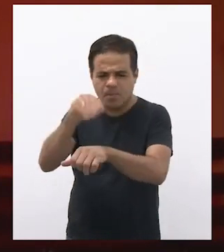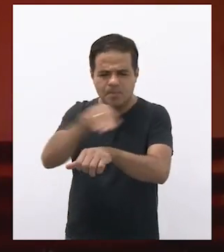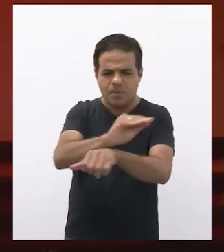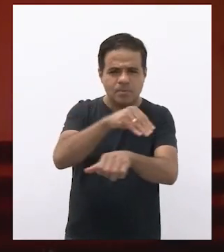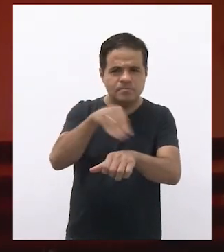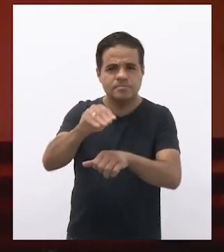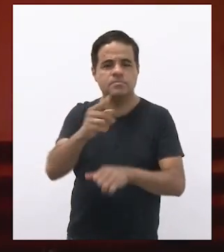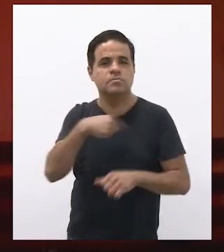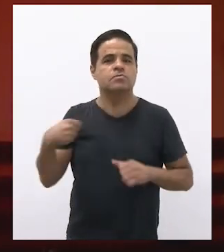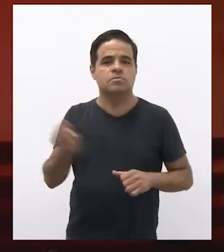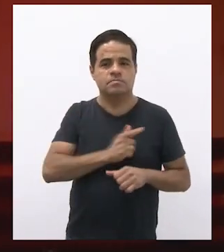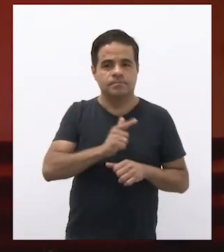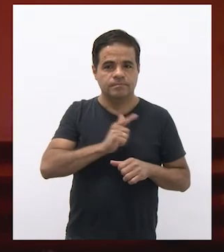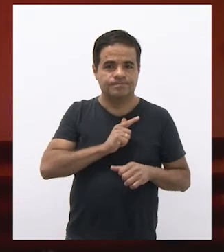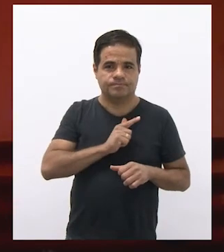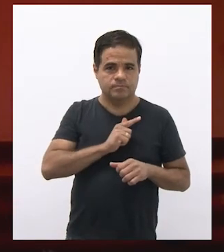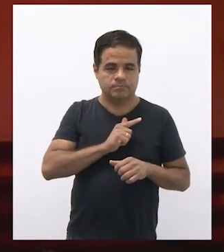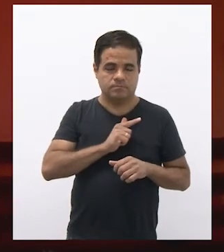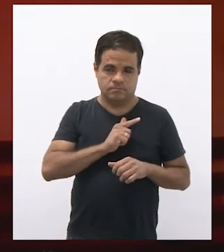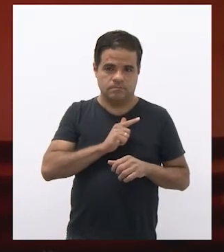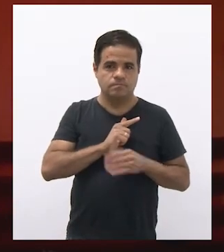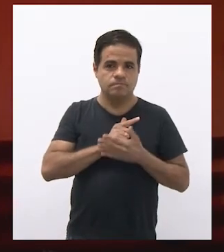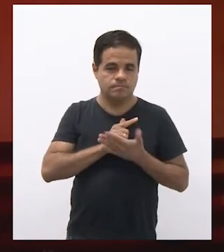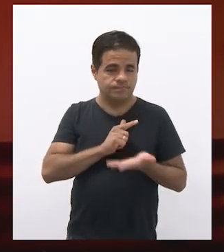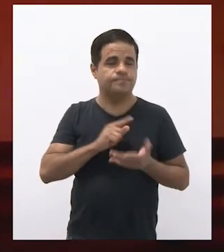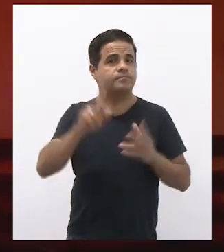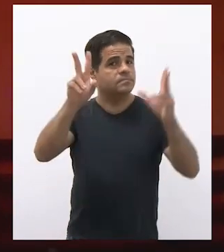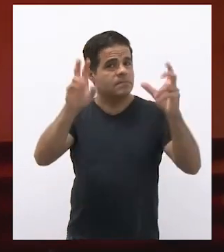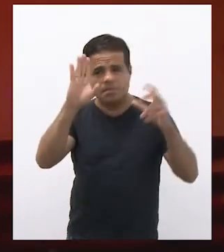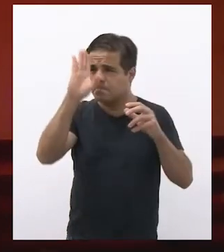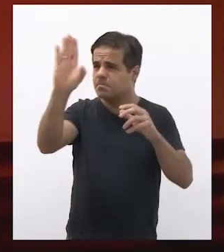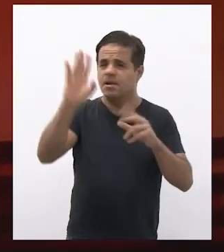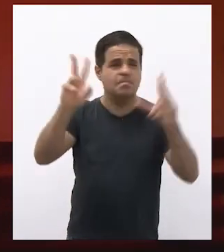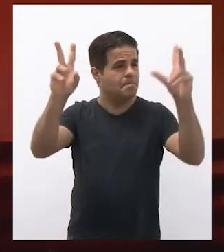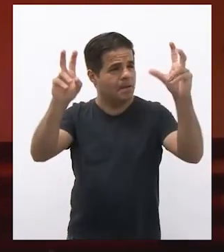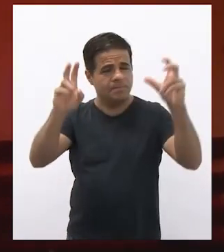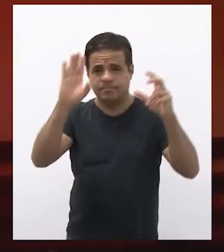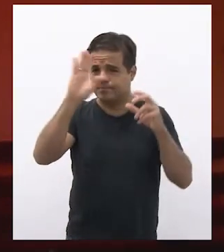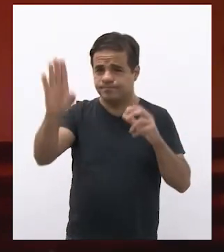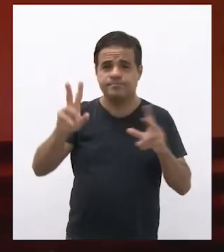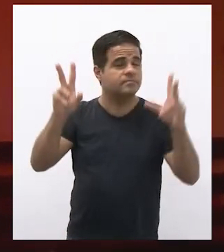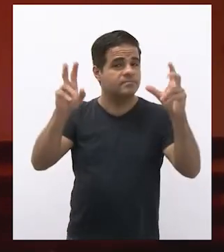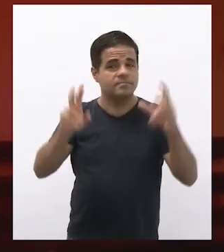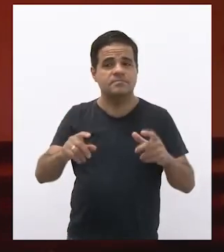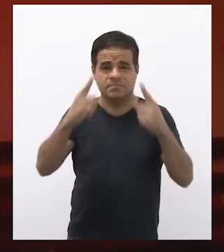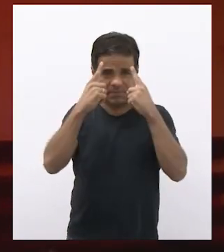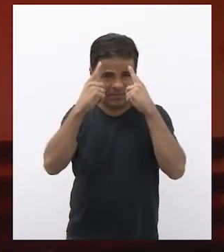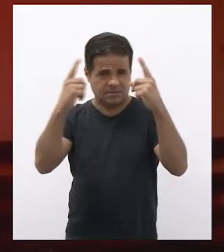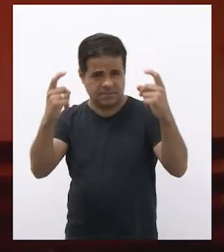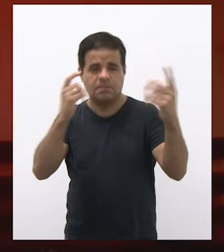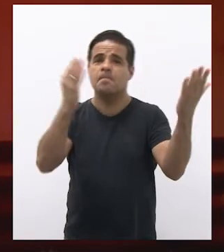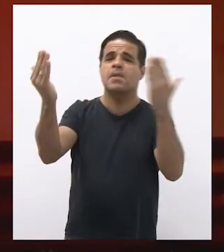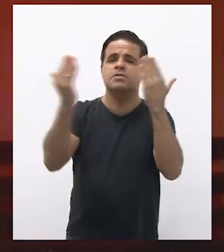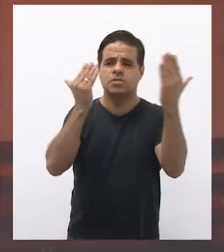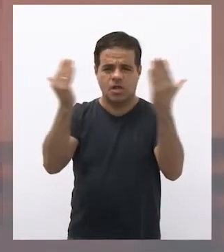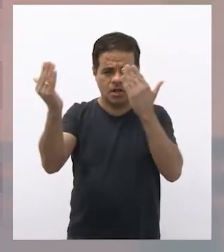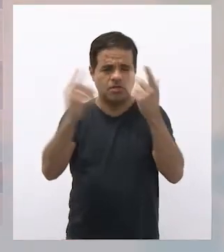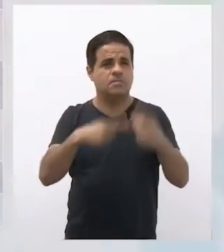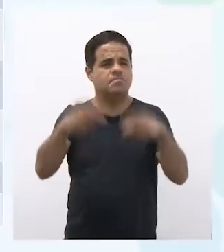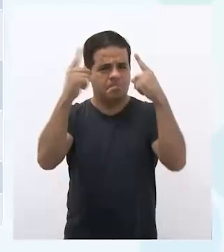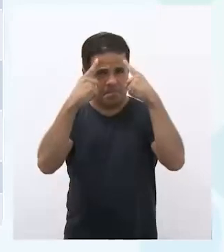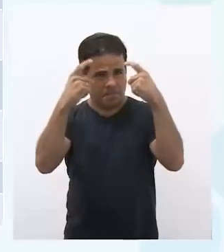E nós temos como tema principal a questão da violência psicológica.